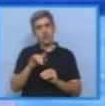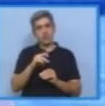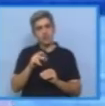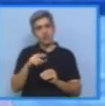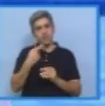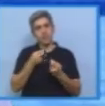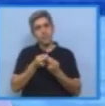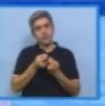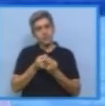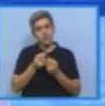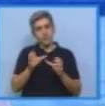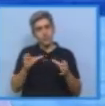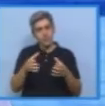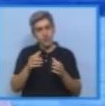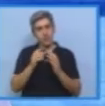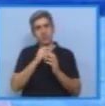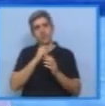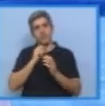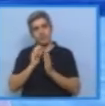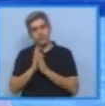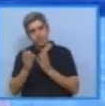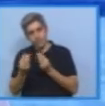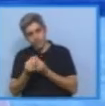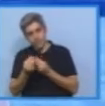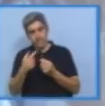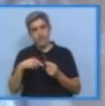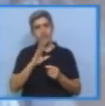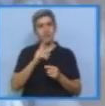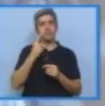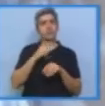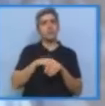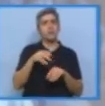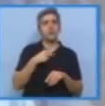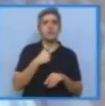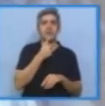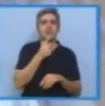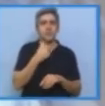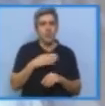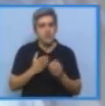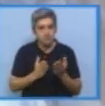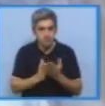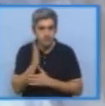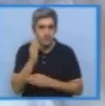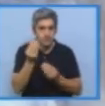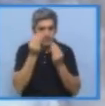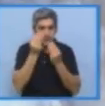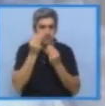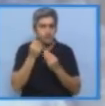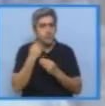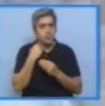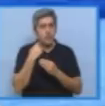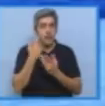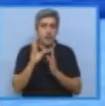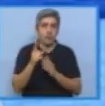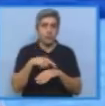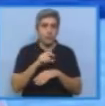comunidade e com o prior. Mas acredito que há um momento em que é preciso tomar a decisão. Eu quero ir para o seminário. Há um momento que temos de tomar